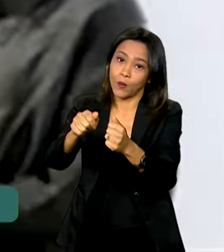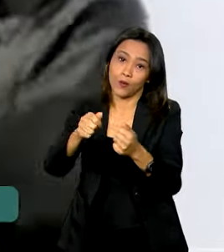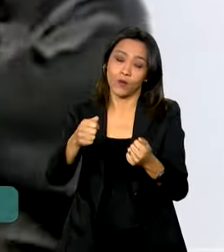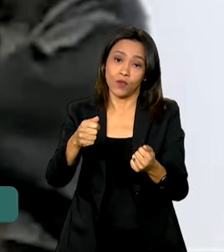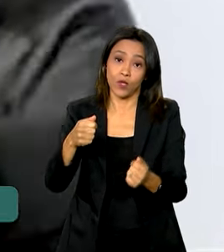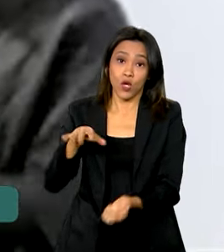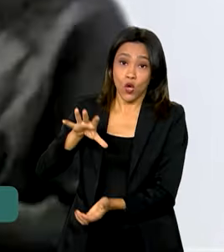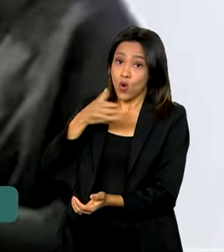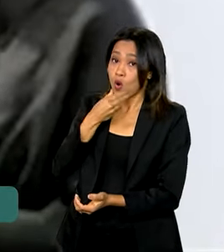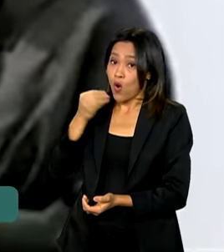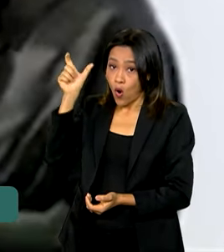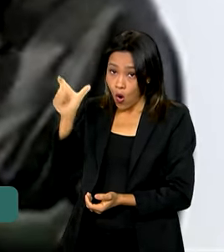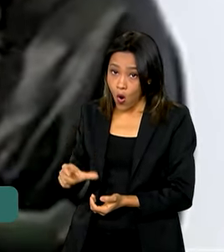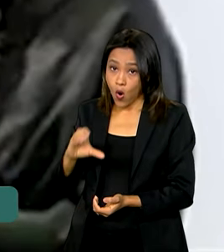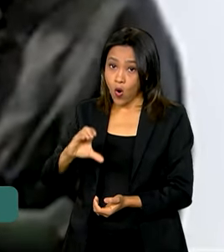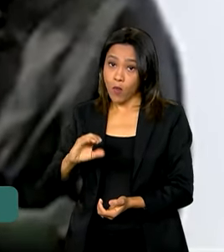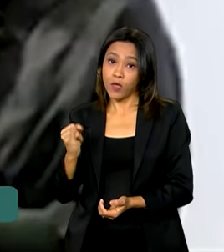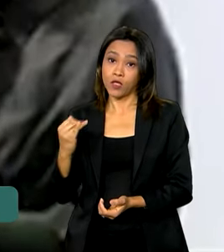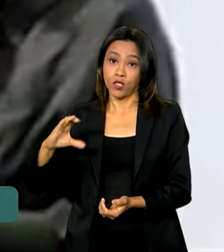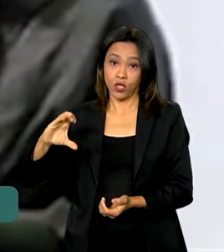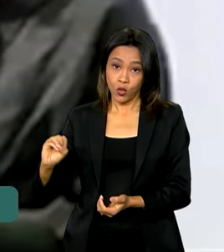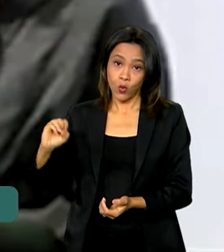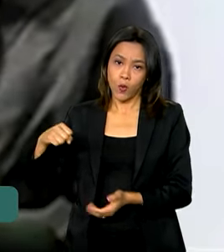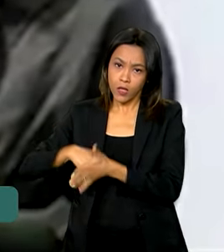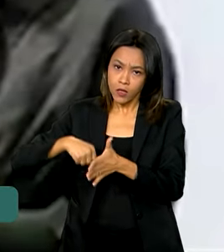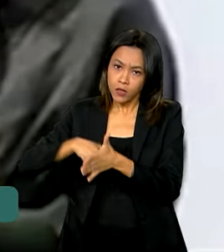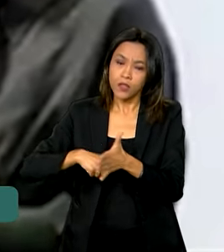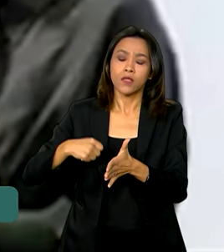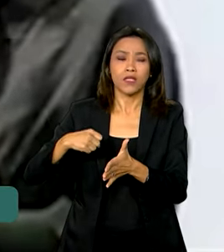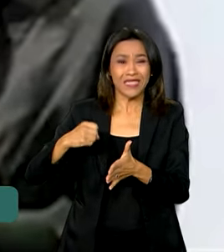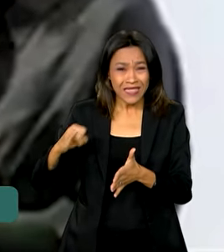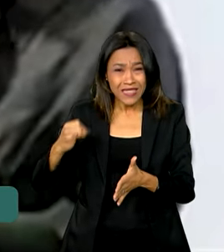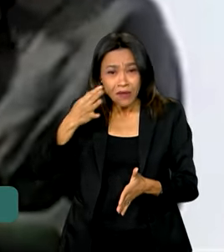fazia os empates com algumas pessoas. E se ele estivesse aqui